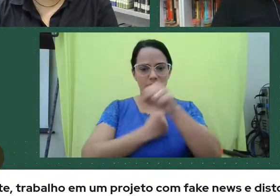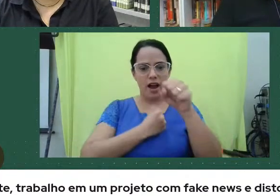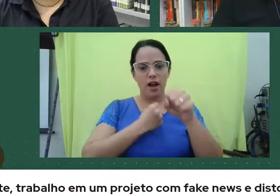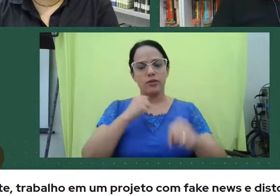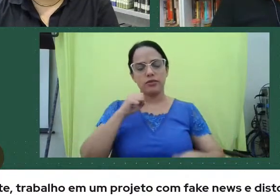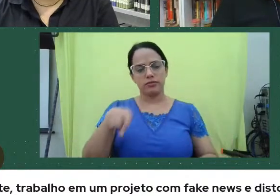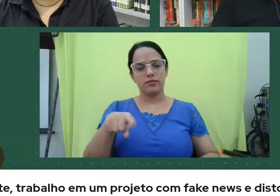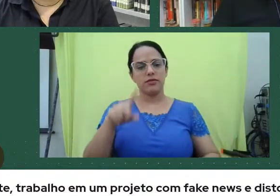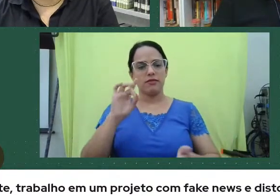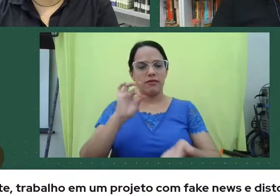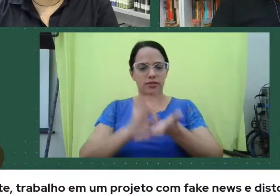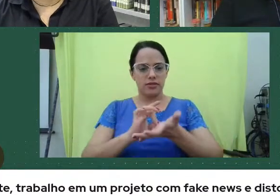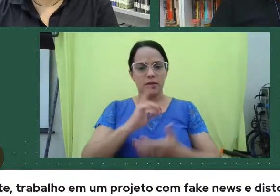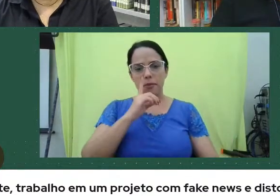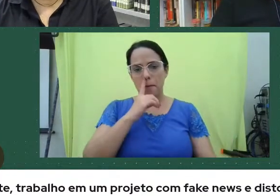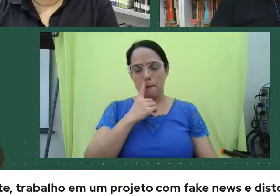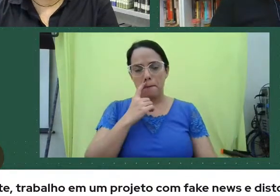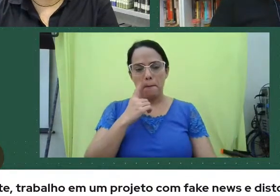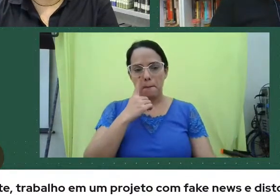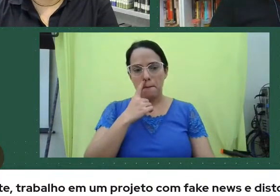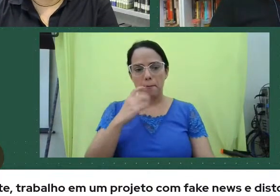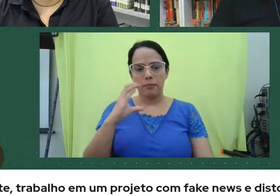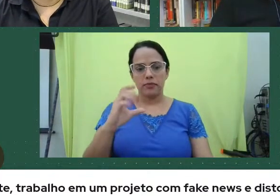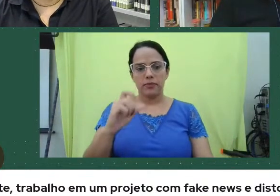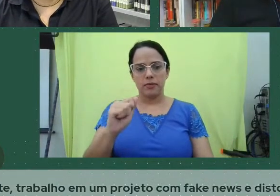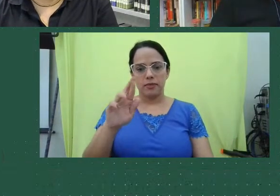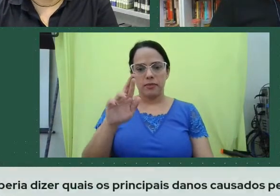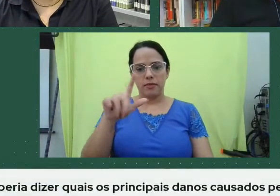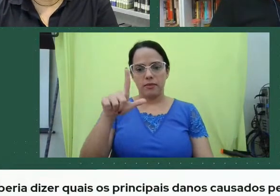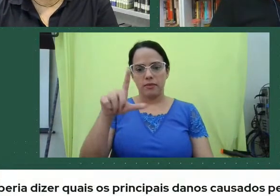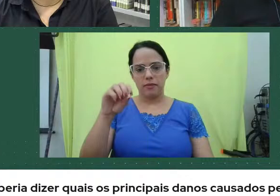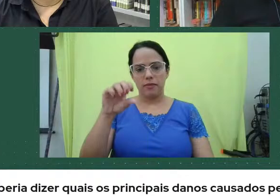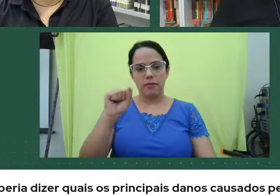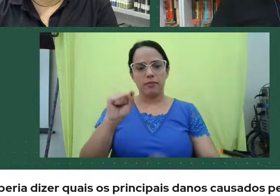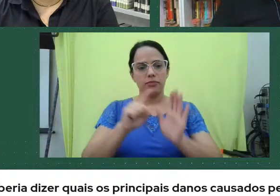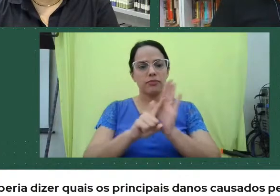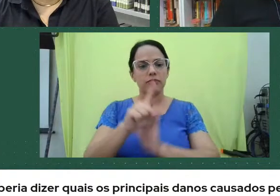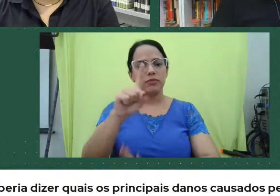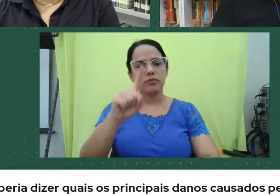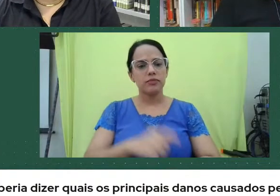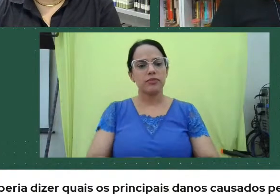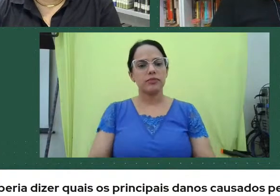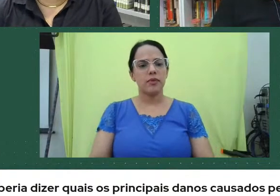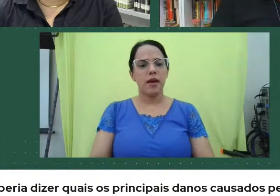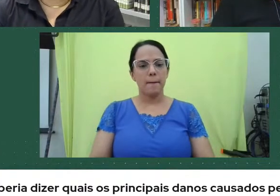delas. É, o Carlos Adelino, ele faz uma pergunta.